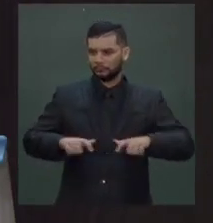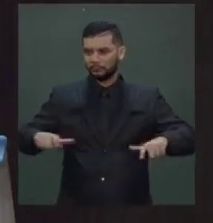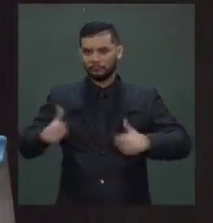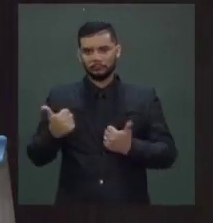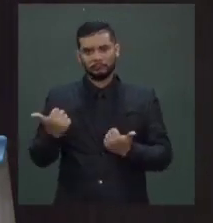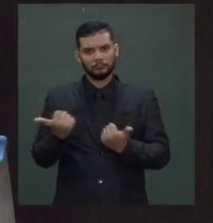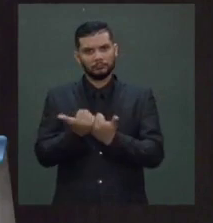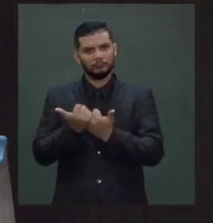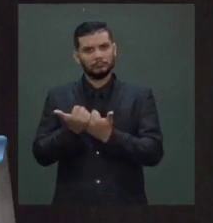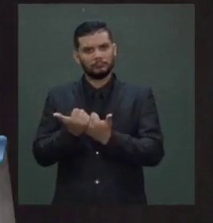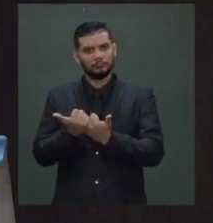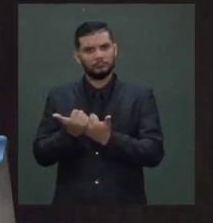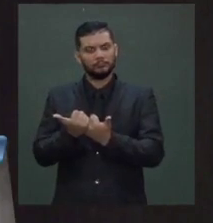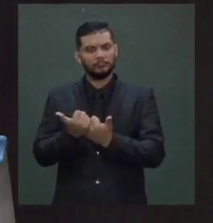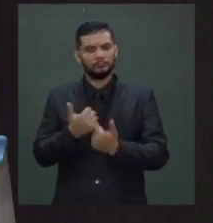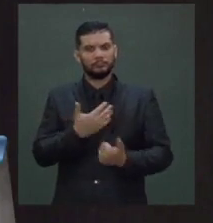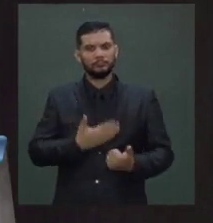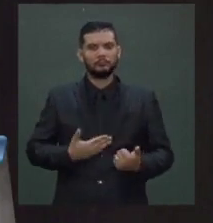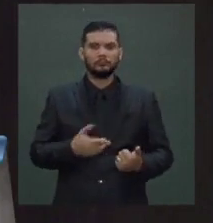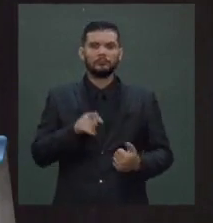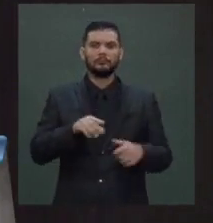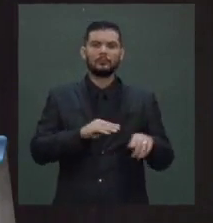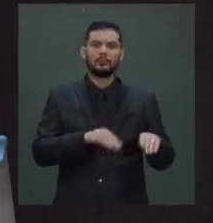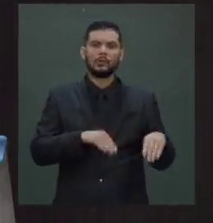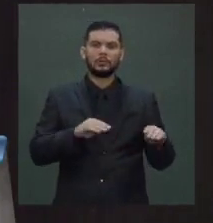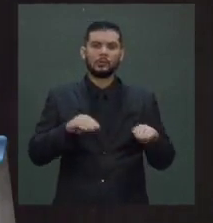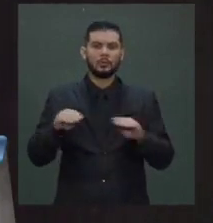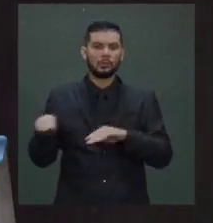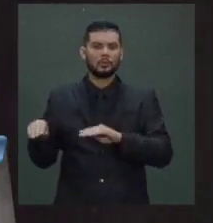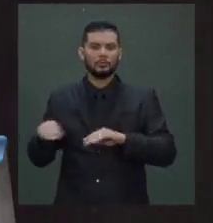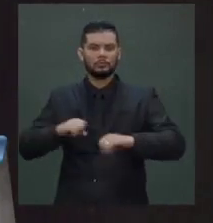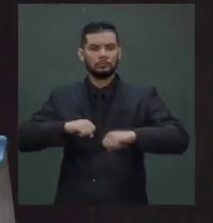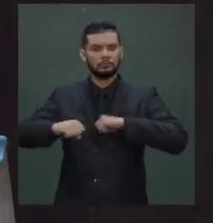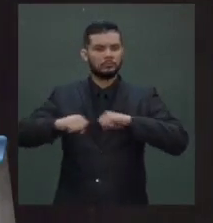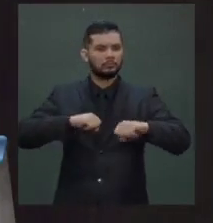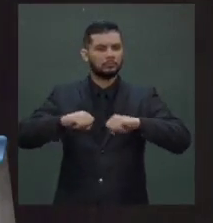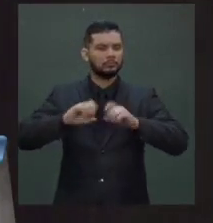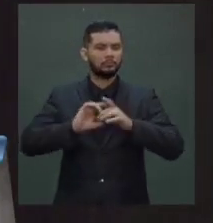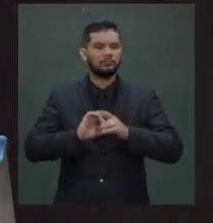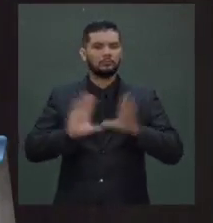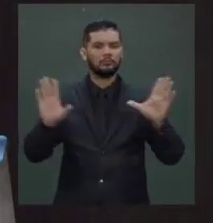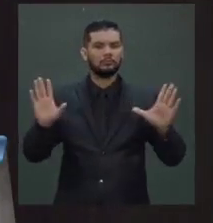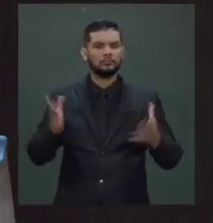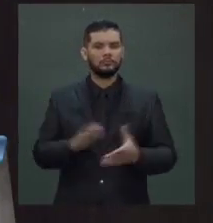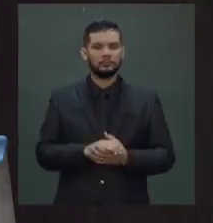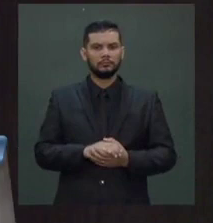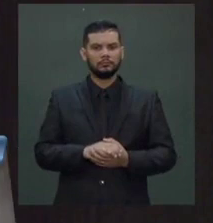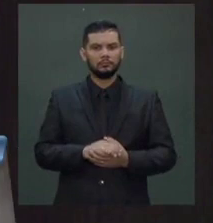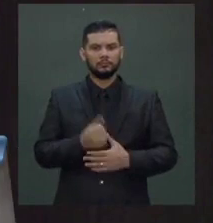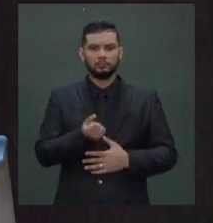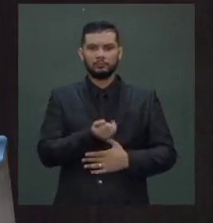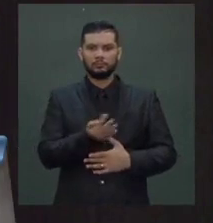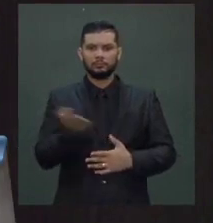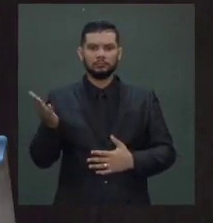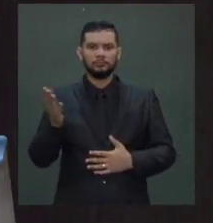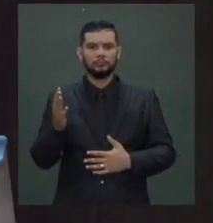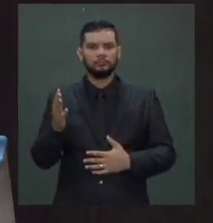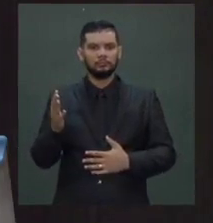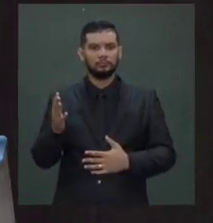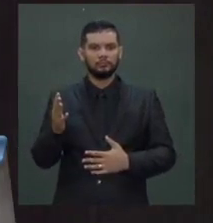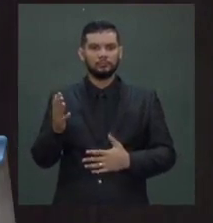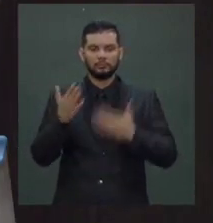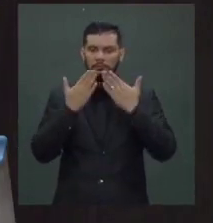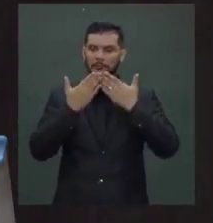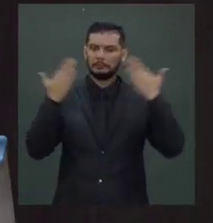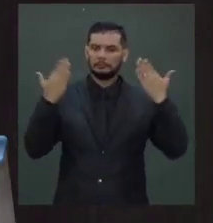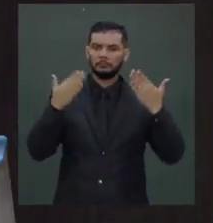ele procrastina a possibilidade de fazer o debate aberto, plural e transparente. E